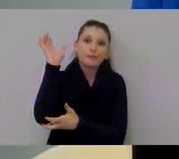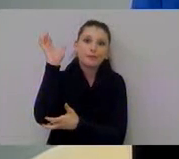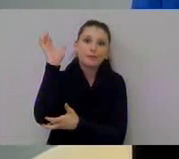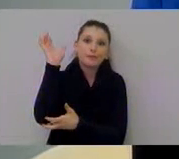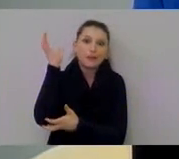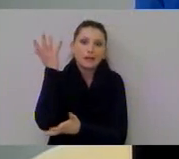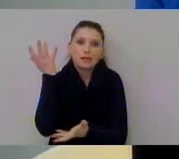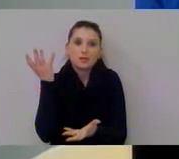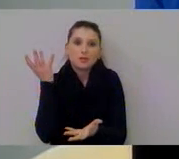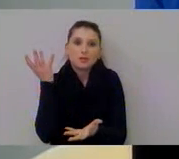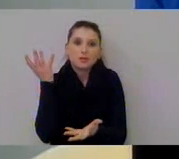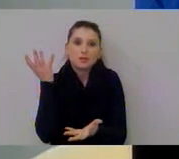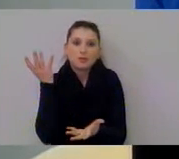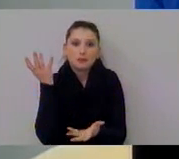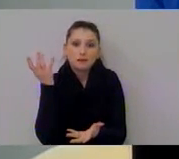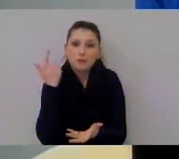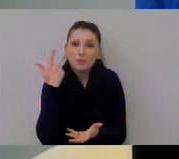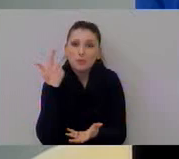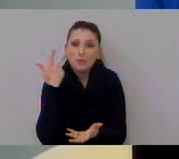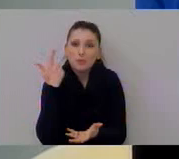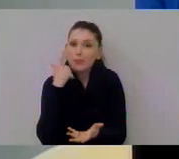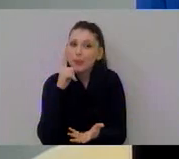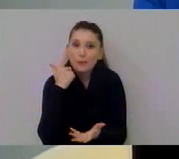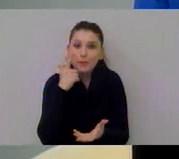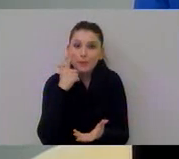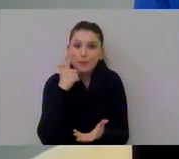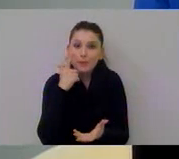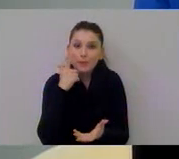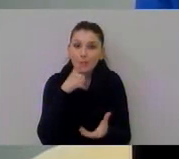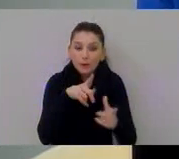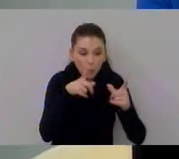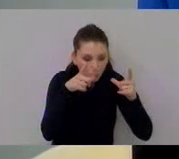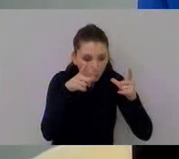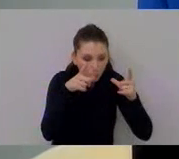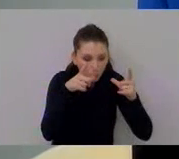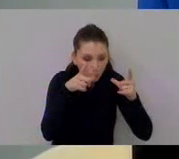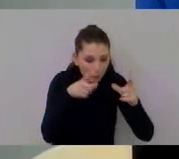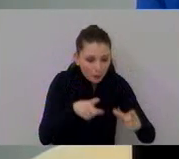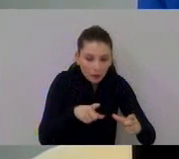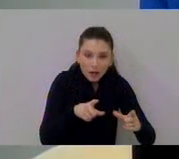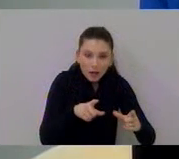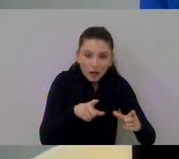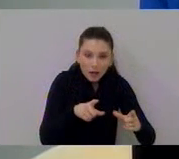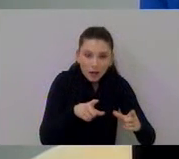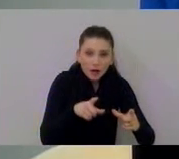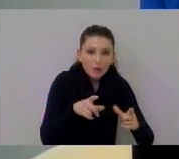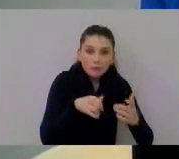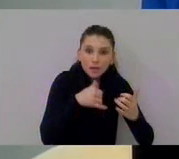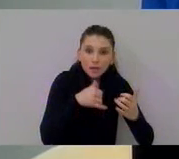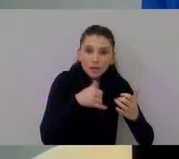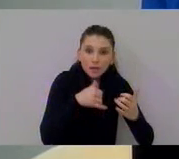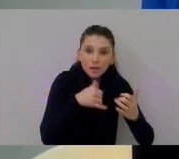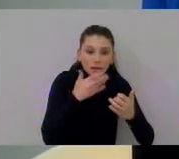possui nenhuma quadra, um